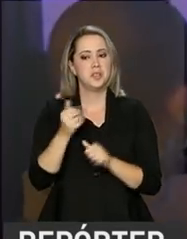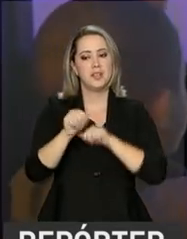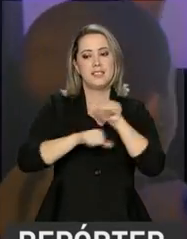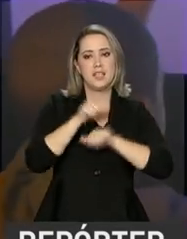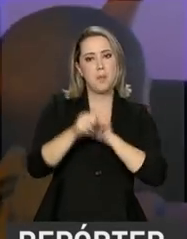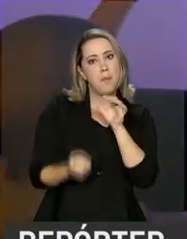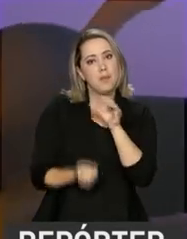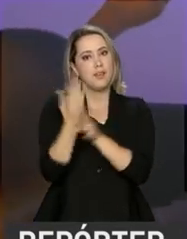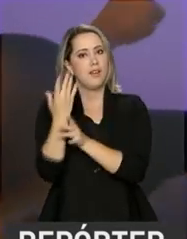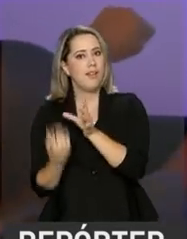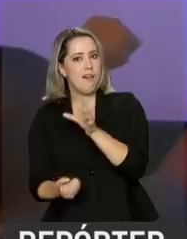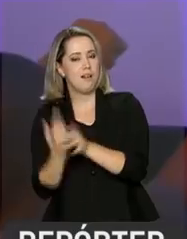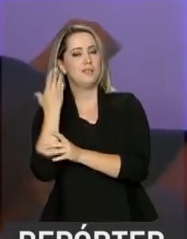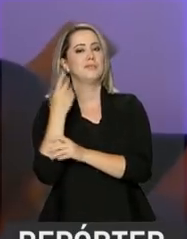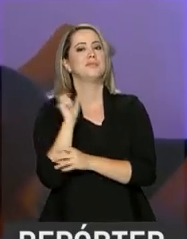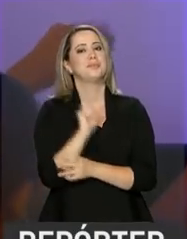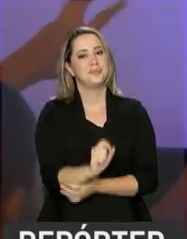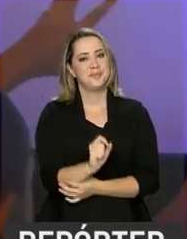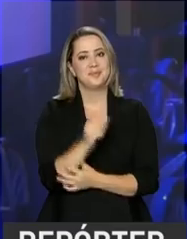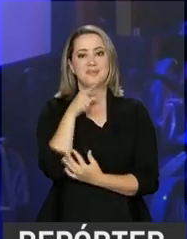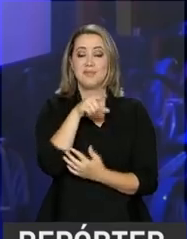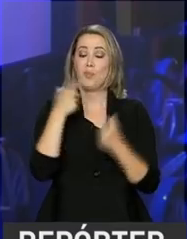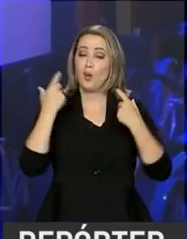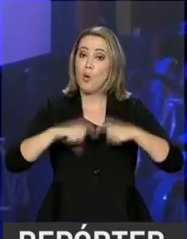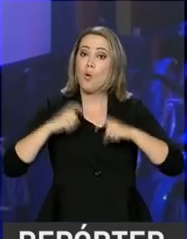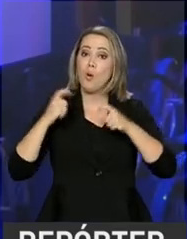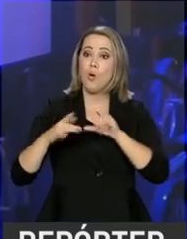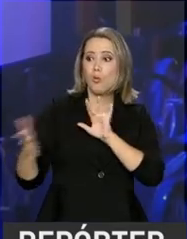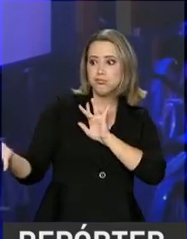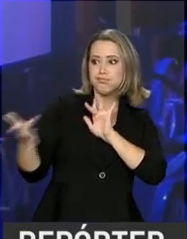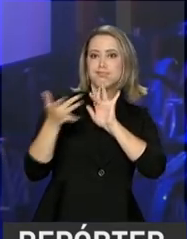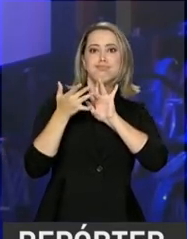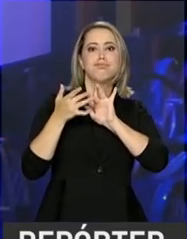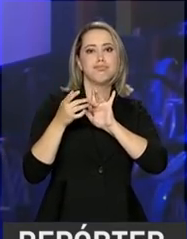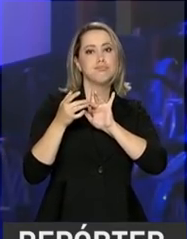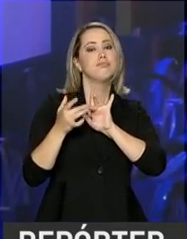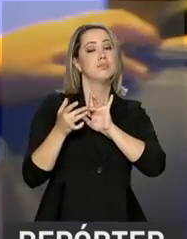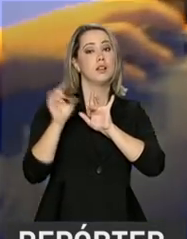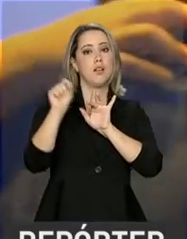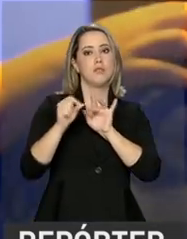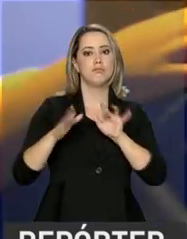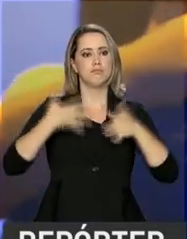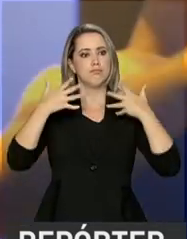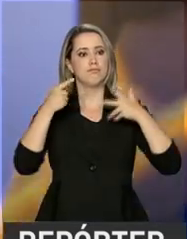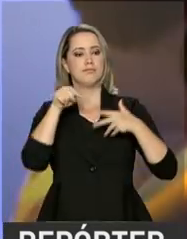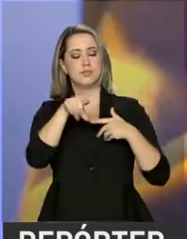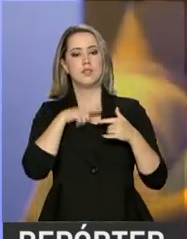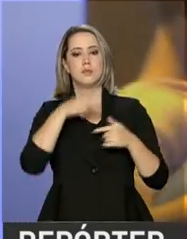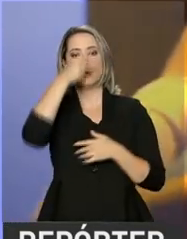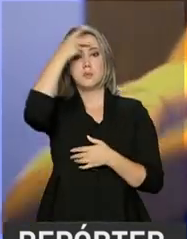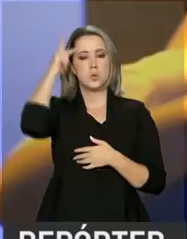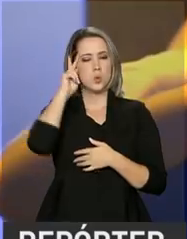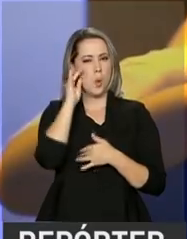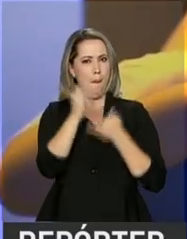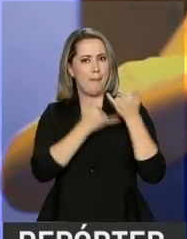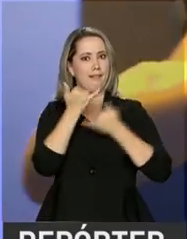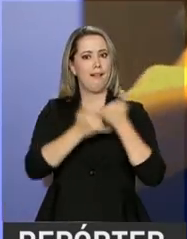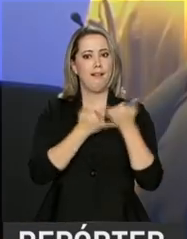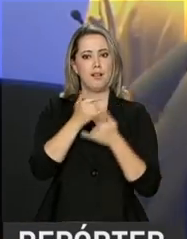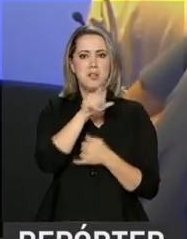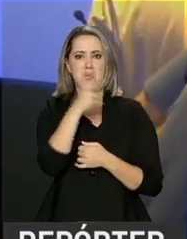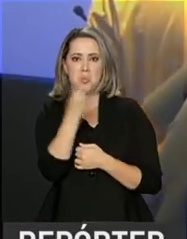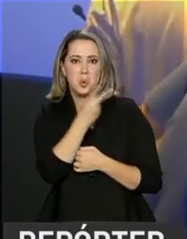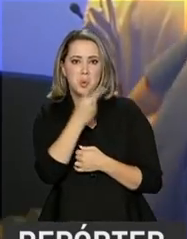convite ao mundo da criatividade o espaço interativo animou os visitantes pai filho estavam tão entretidos com a